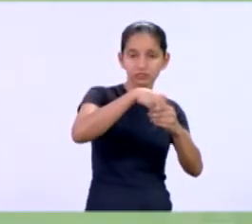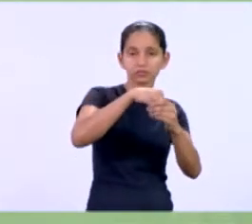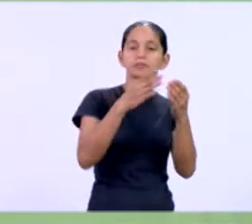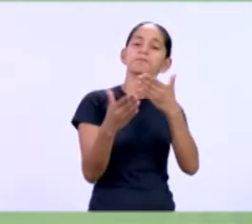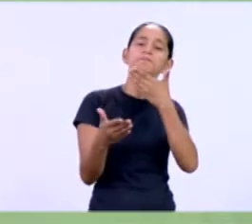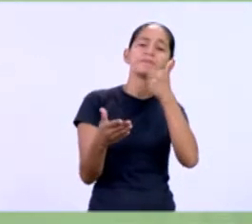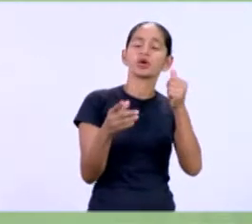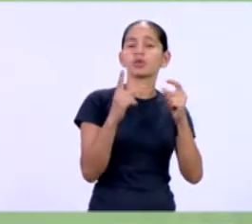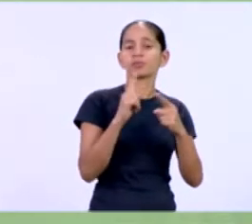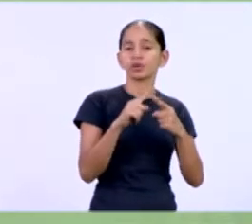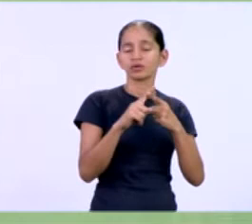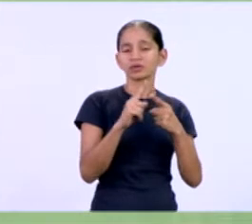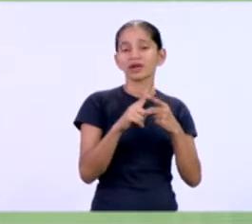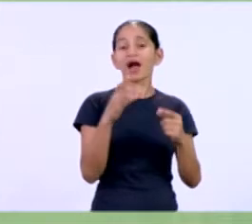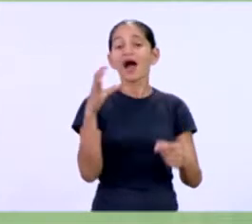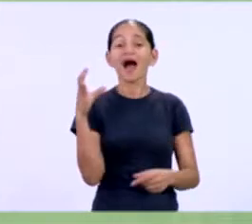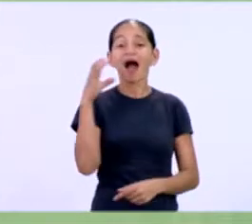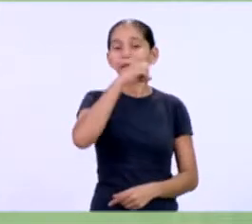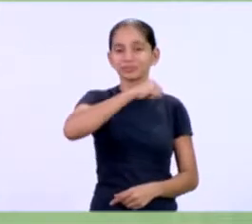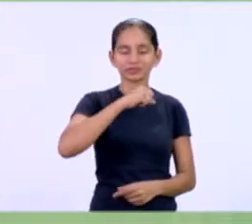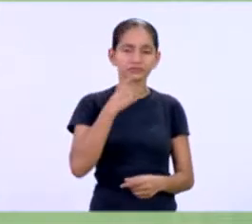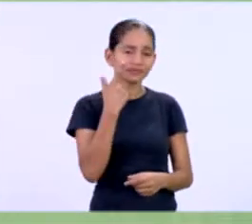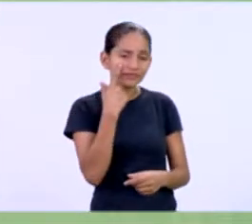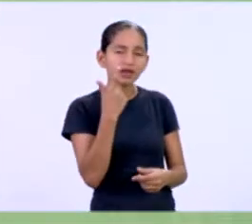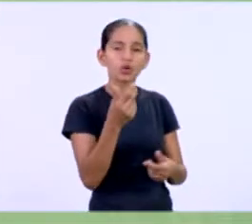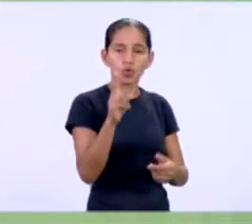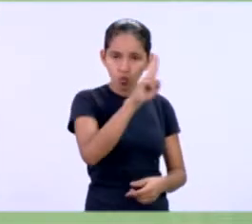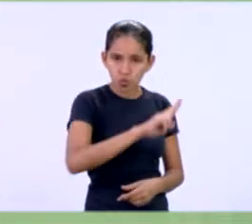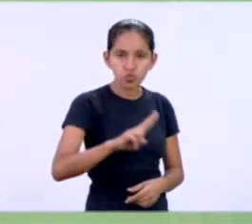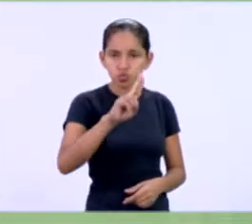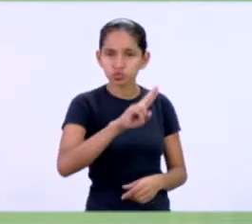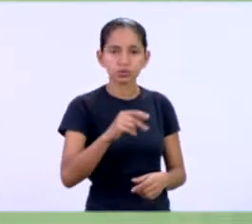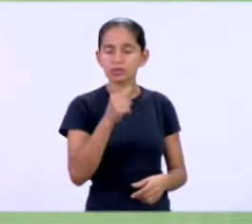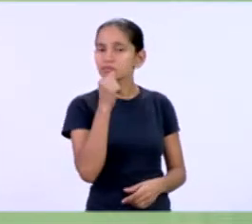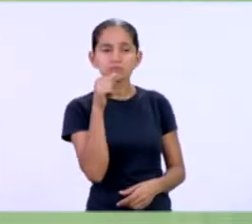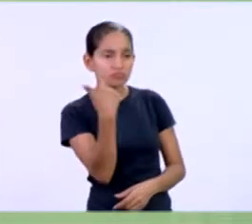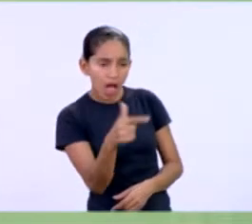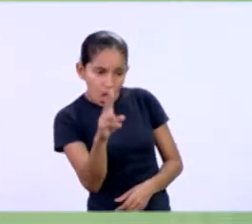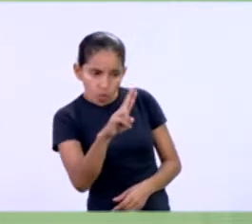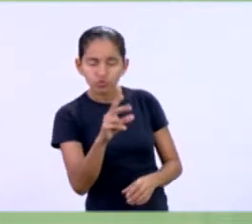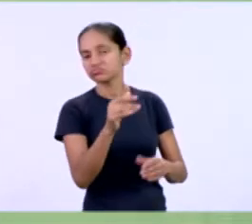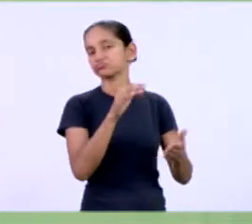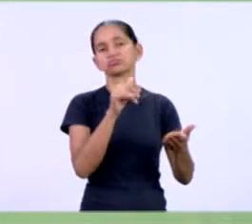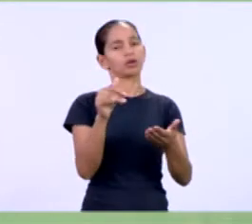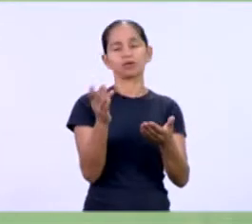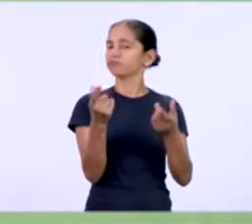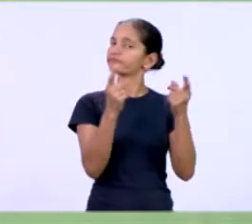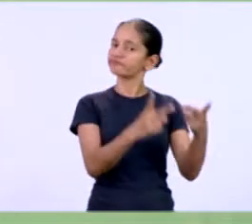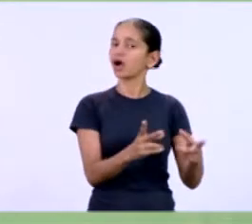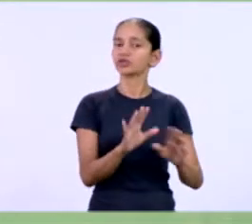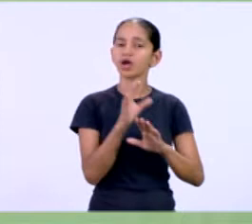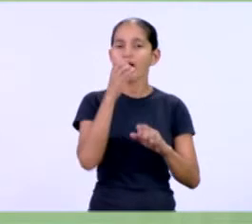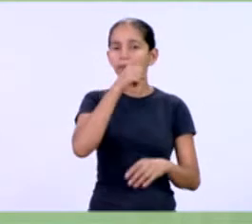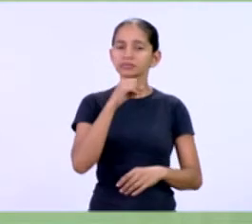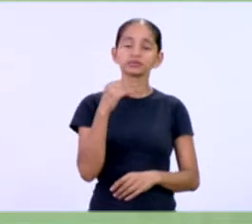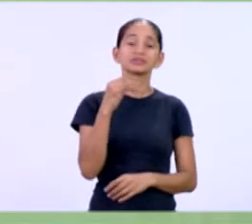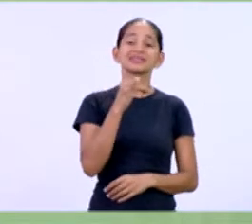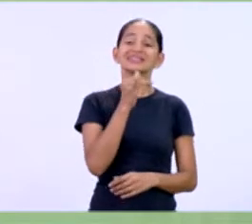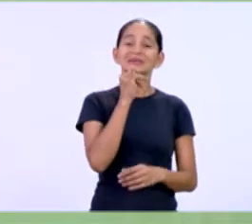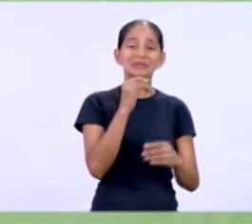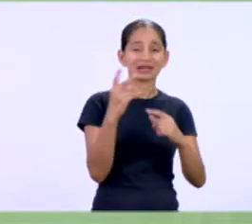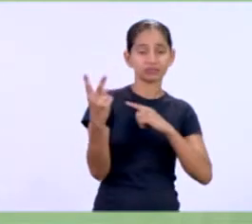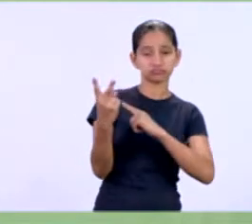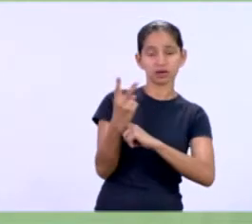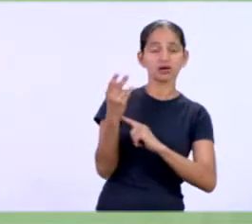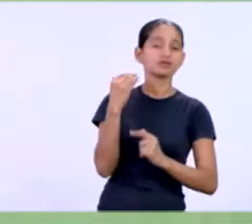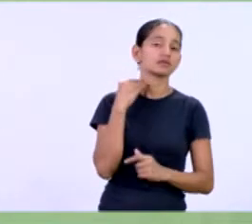levantamento de recursos de forma rápida e sem endividamento da organização, como no exemplo que eu falei do banco, né, que lá você se